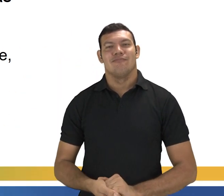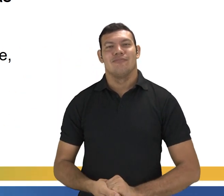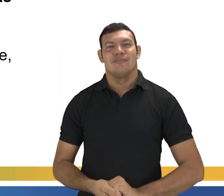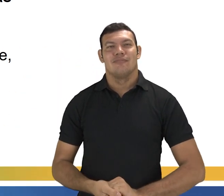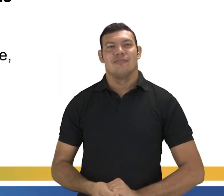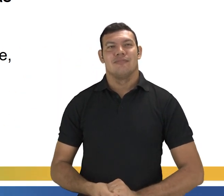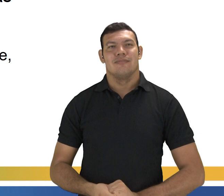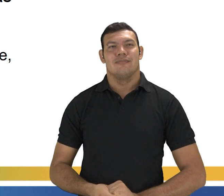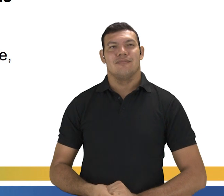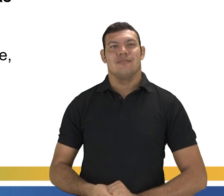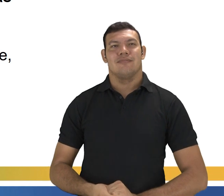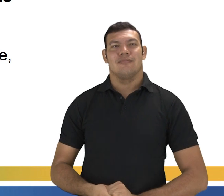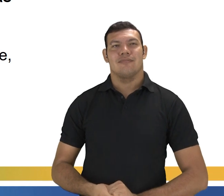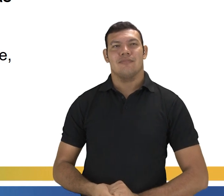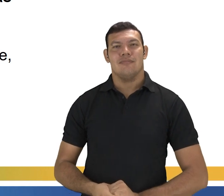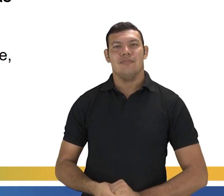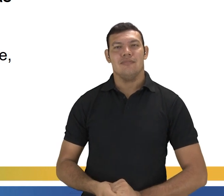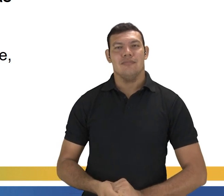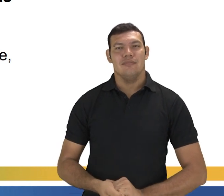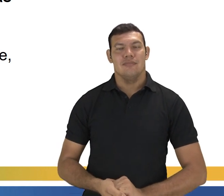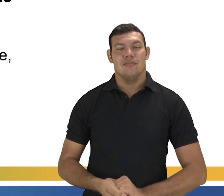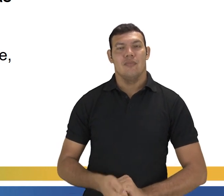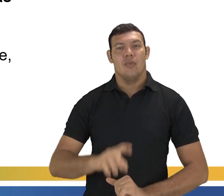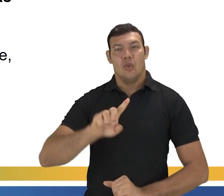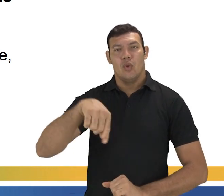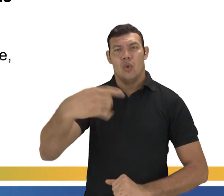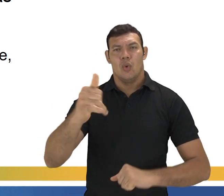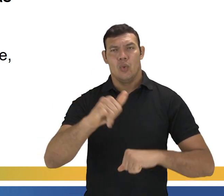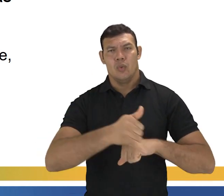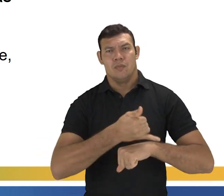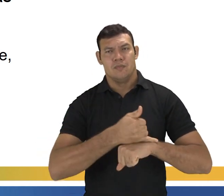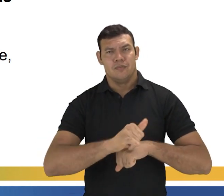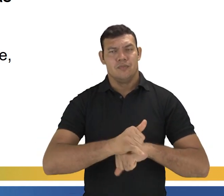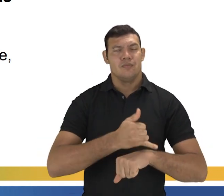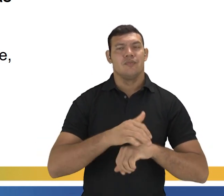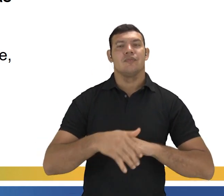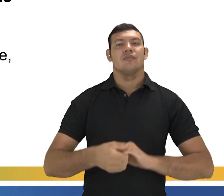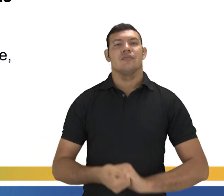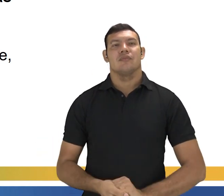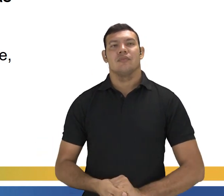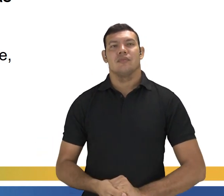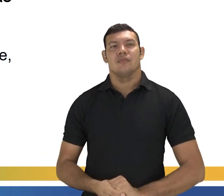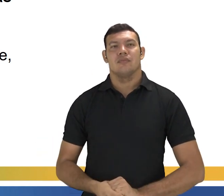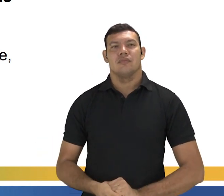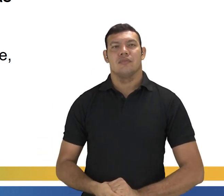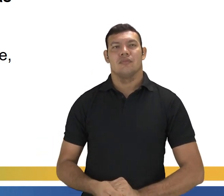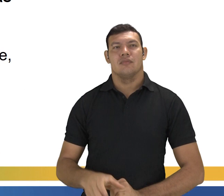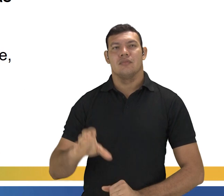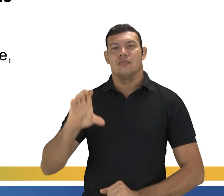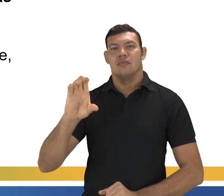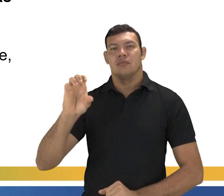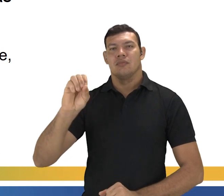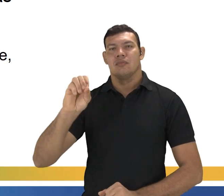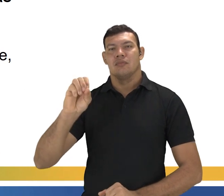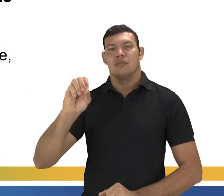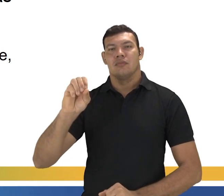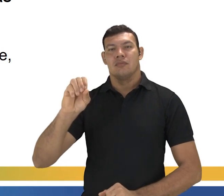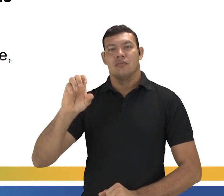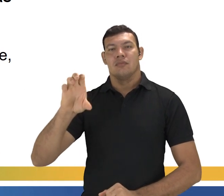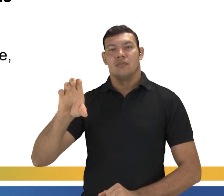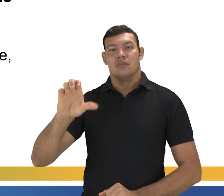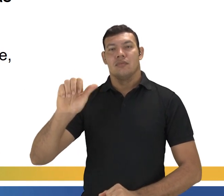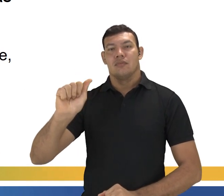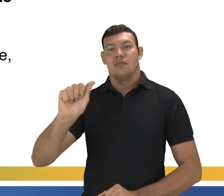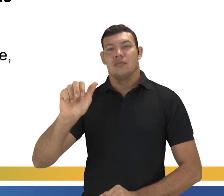apresentou. O próximo tipo de estratégia que eu quero apresentar é a estratégia de causas e